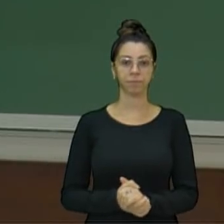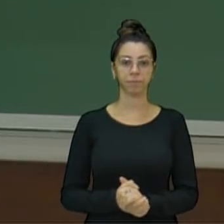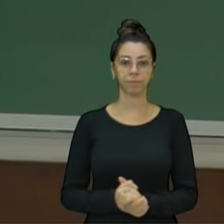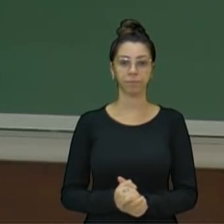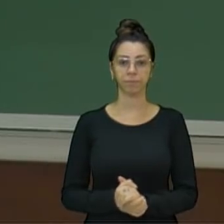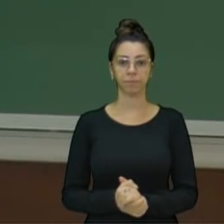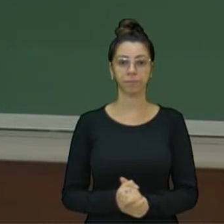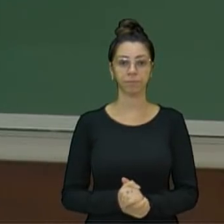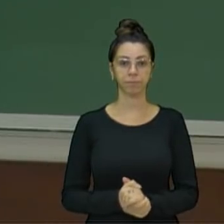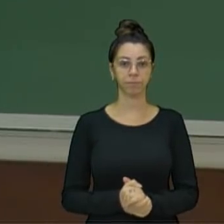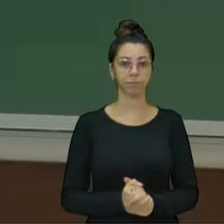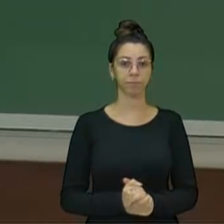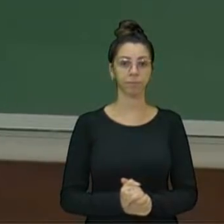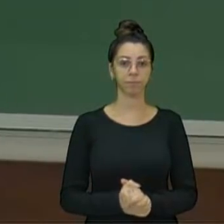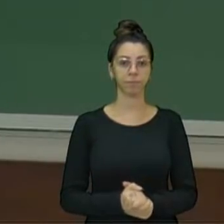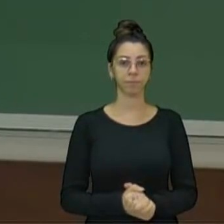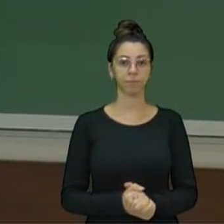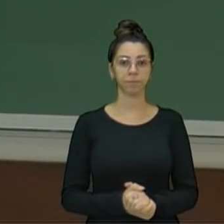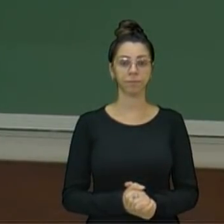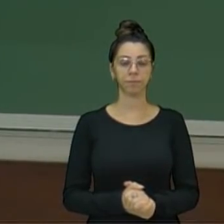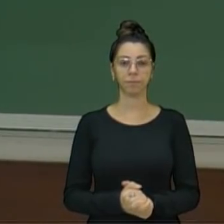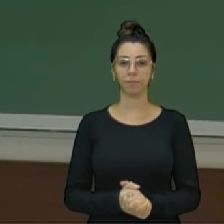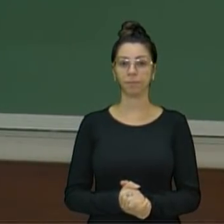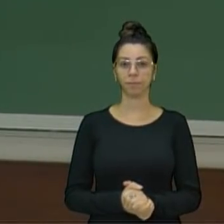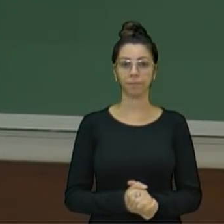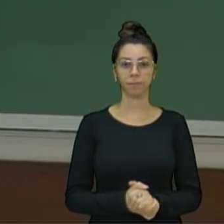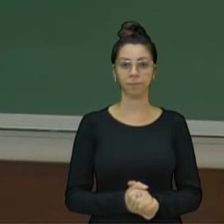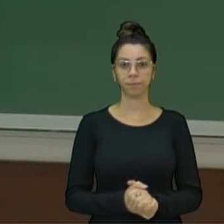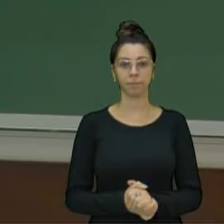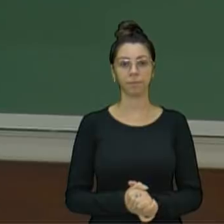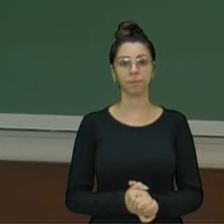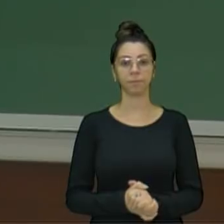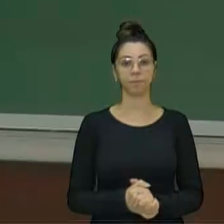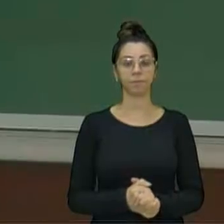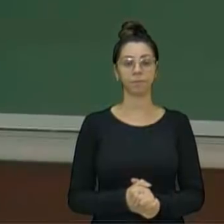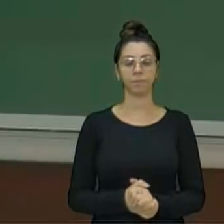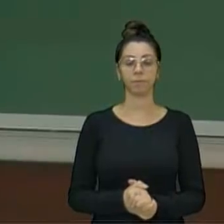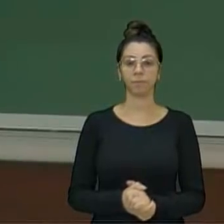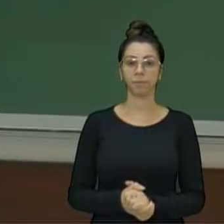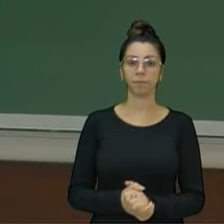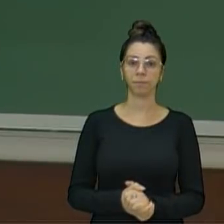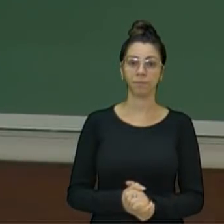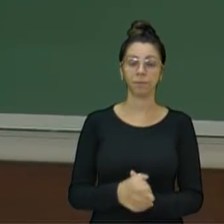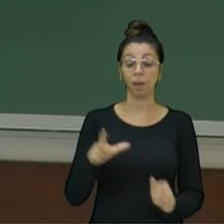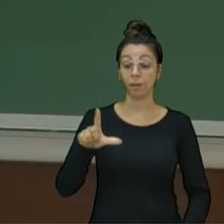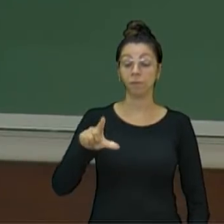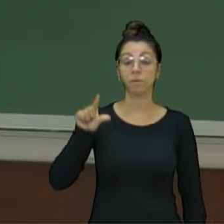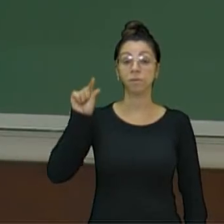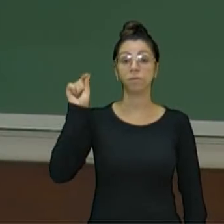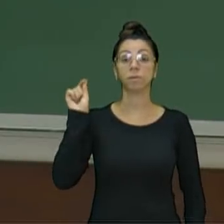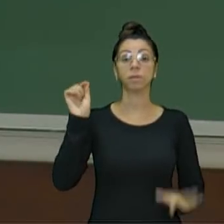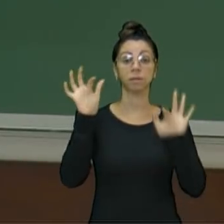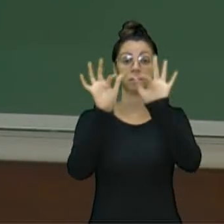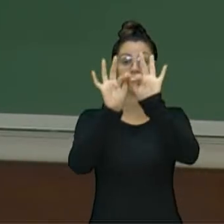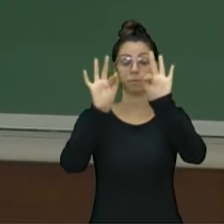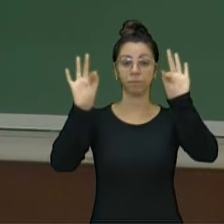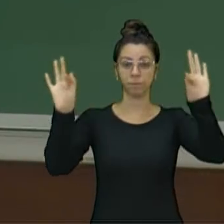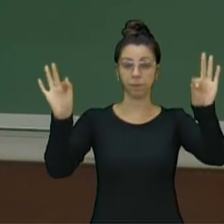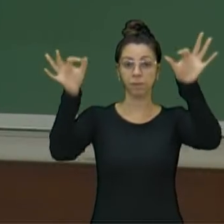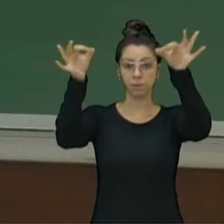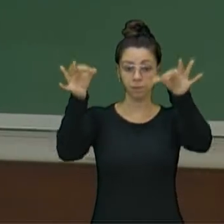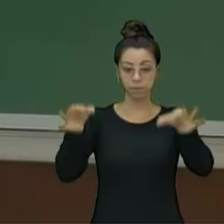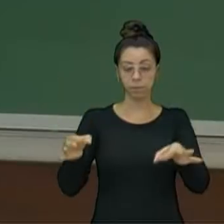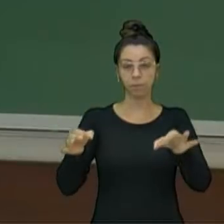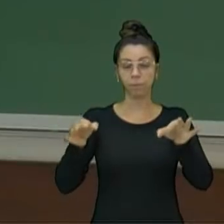sentence according to the text. Então você vai escolher qual é a sentença, a frase correta ali de